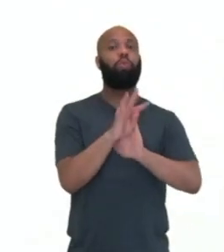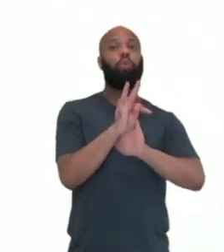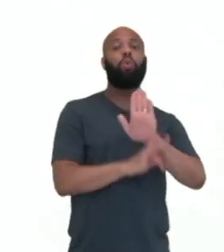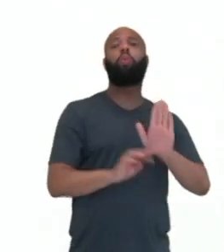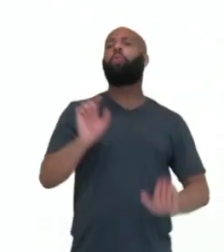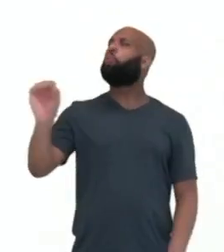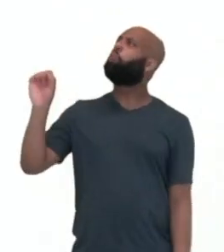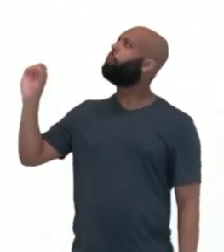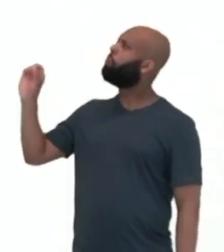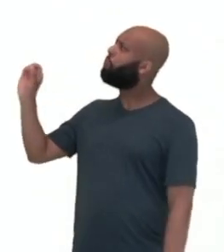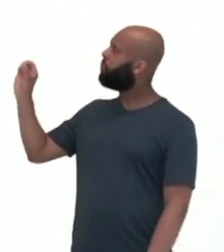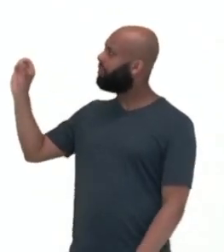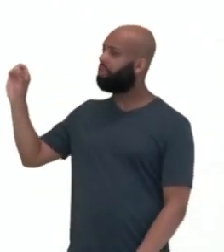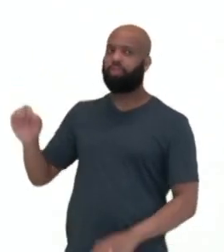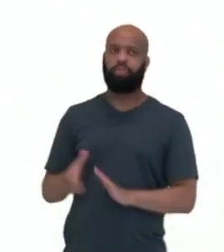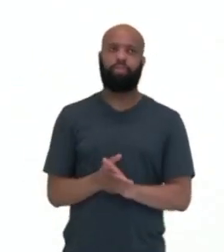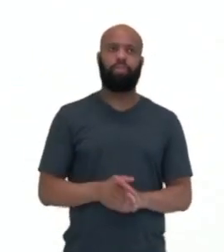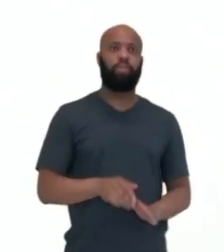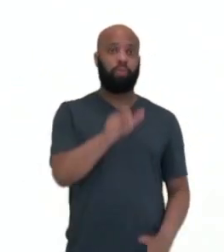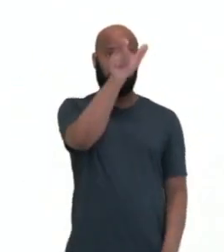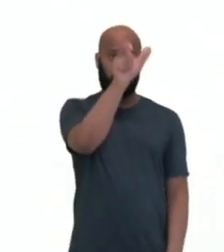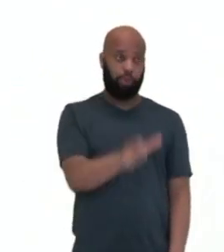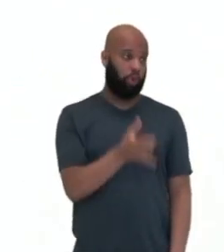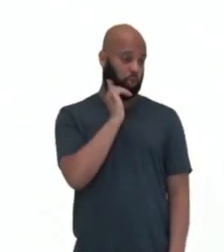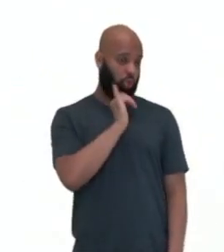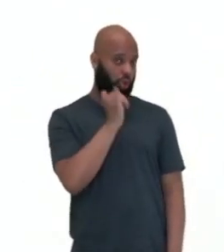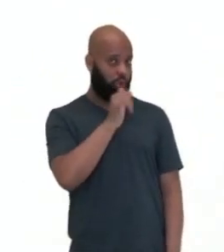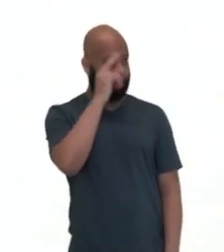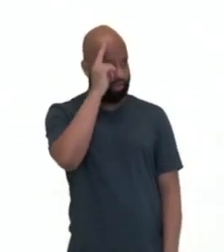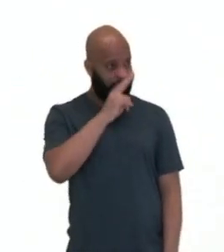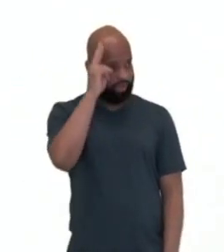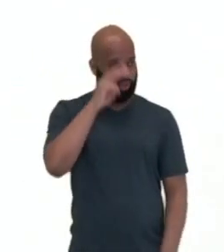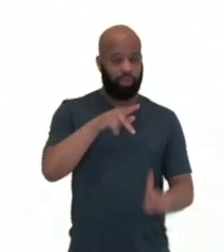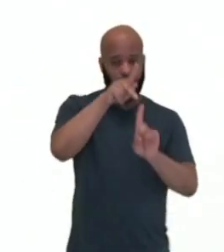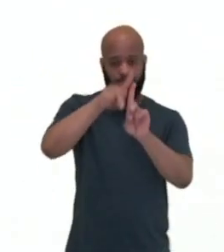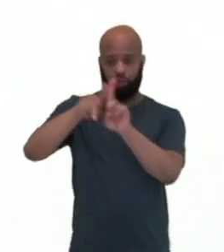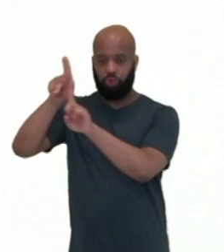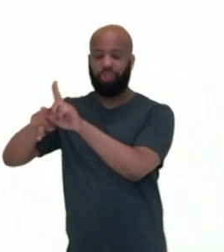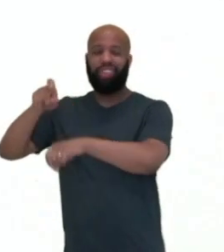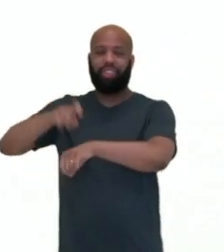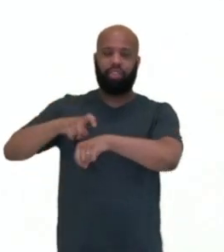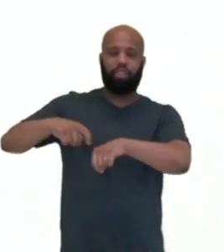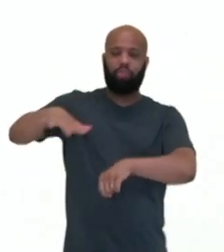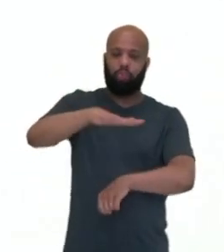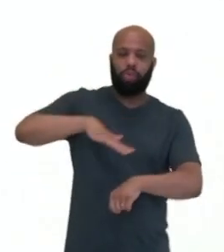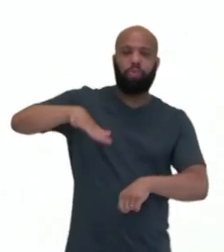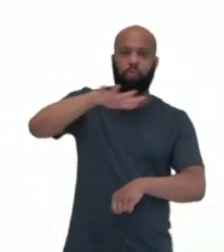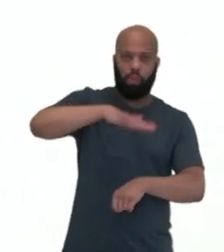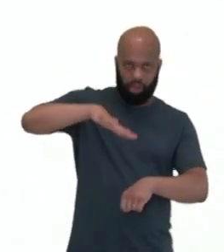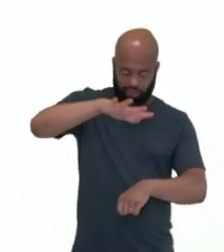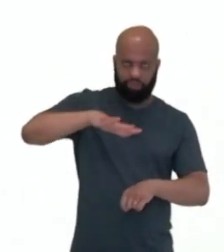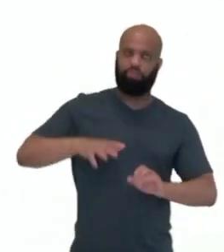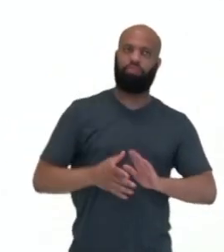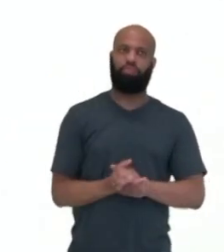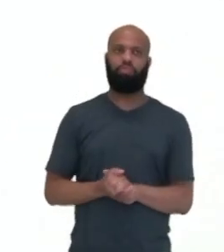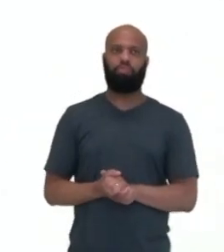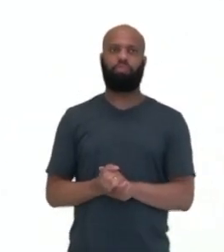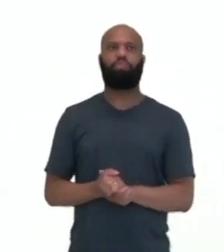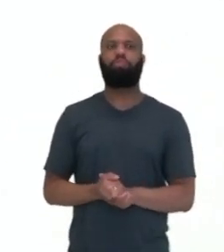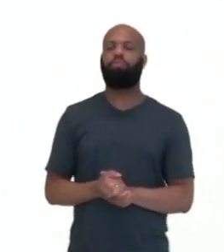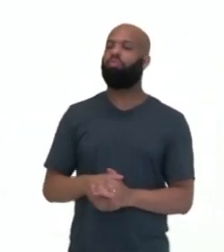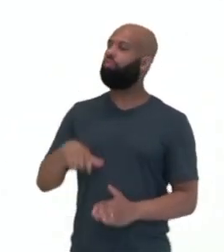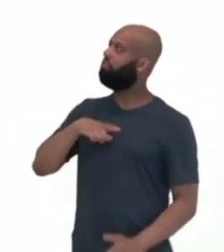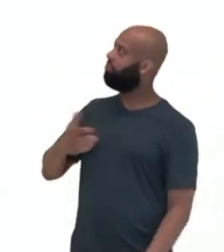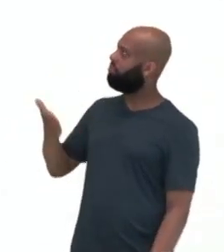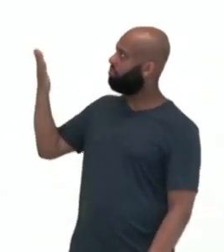elementos, prof? Narrador, personagem, tempo, espaço e enredo. Observe este